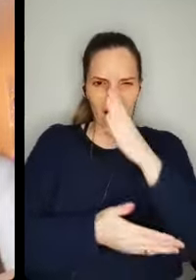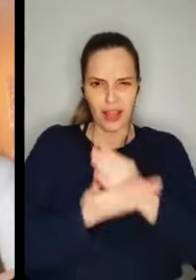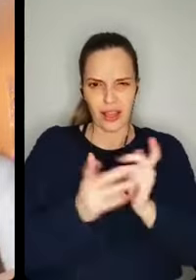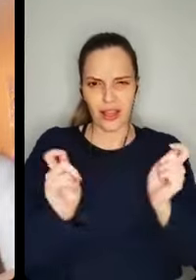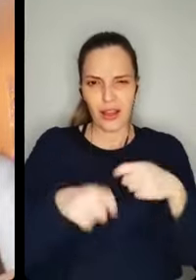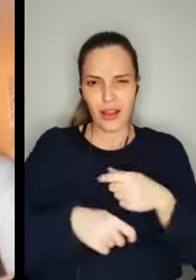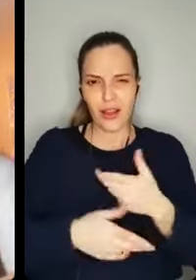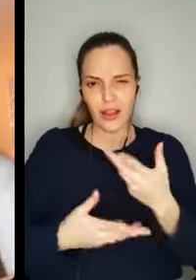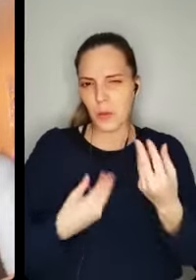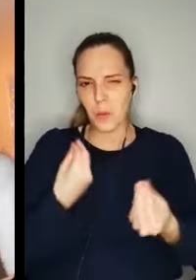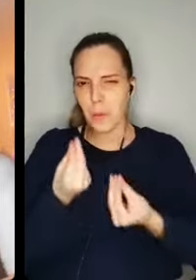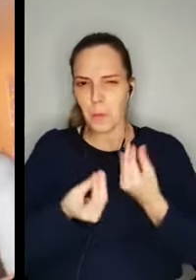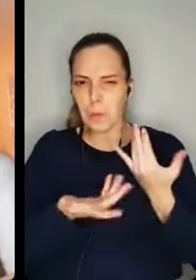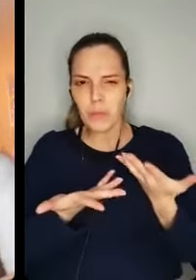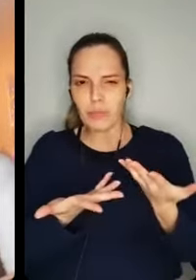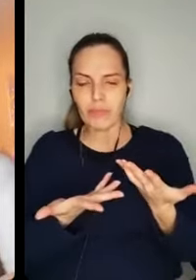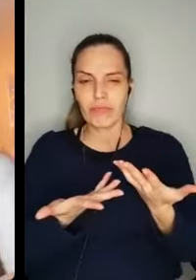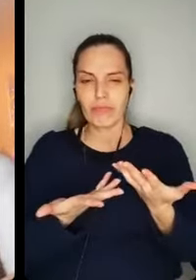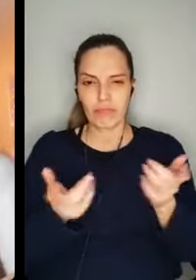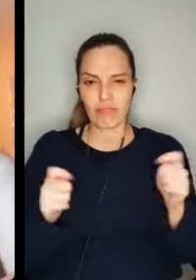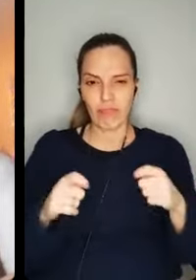dar? É viável?